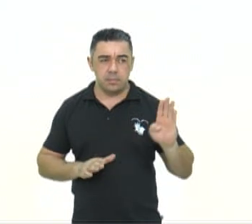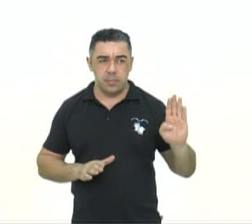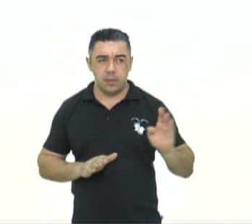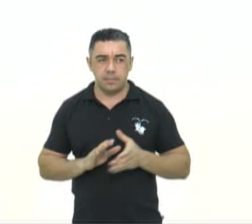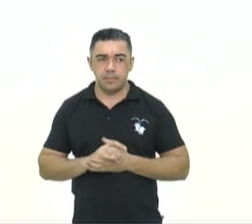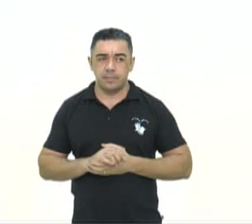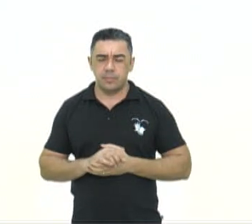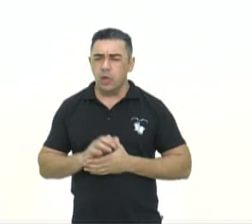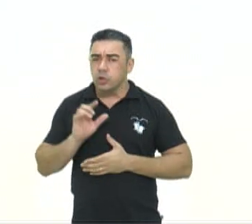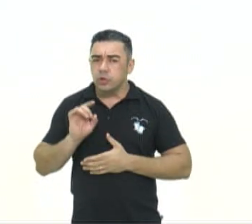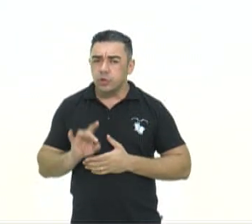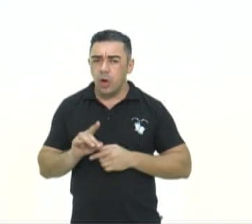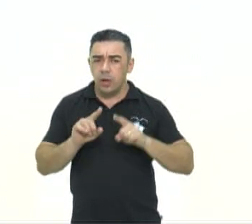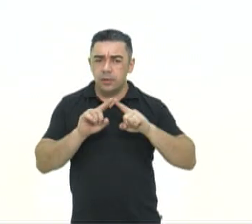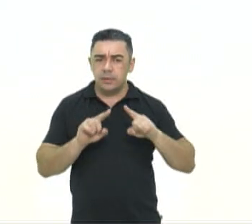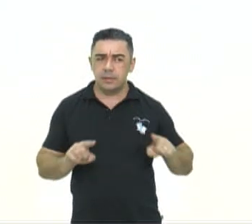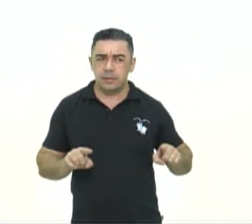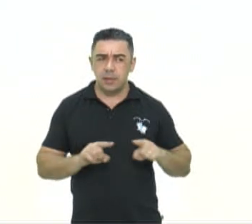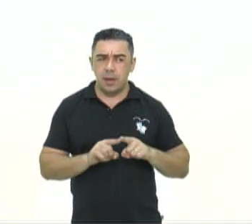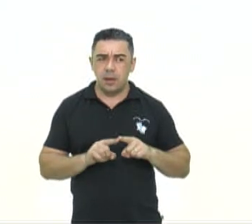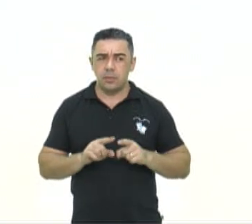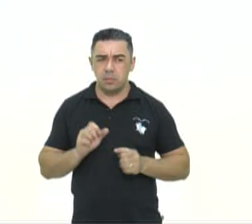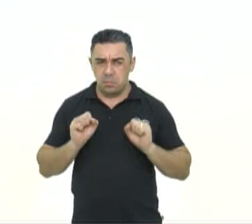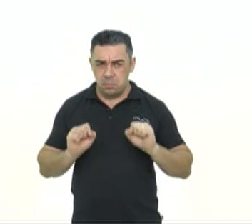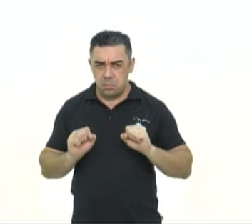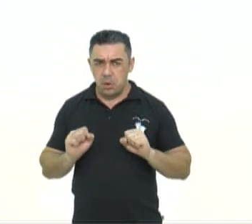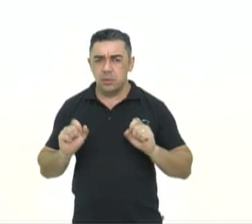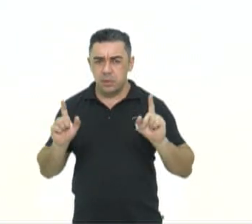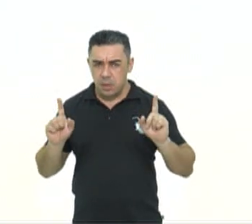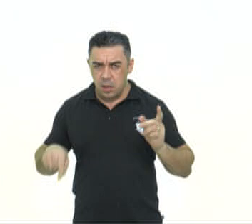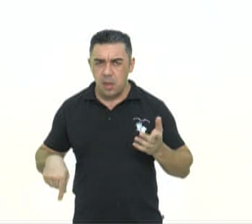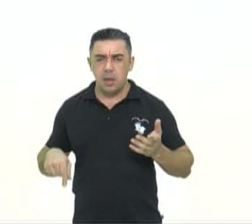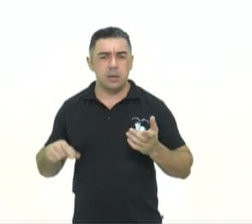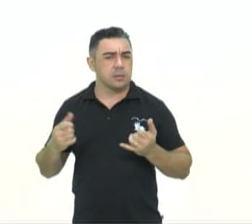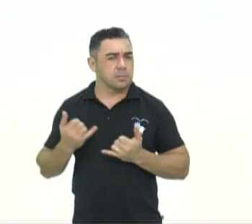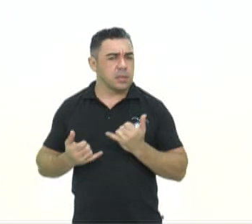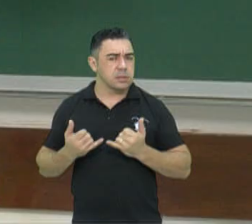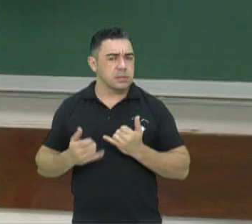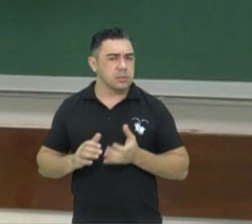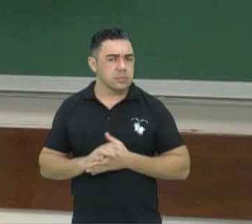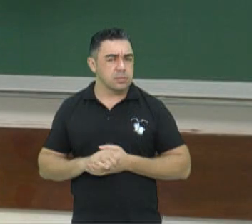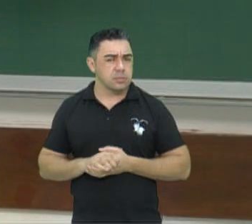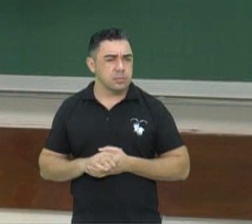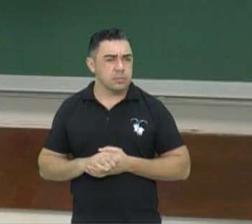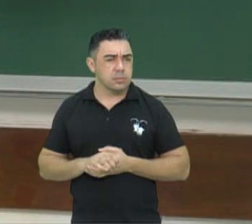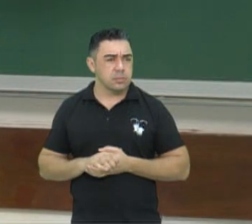B. Apenas triângulos podem ser considerados semelhantes?